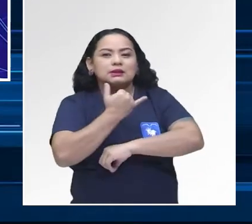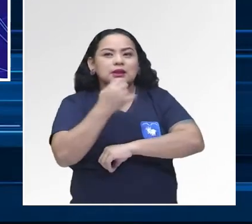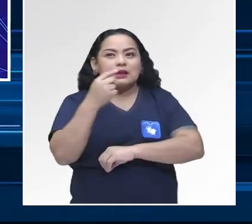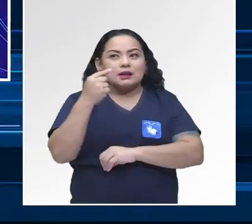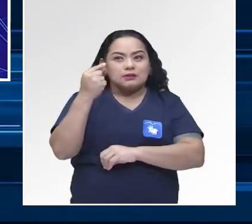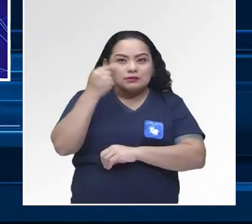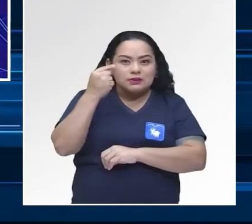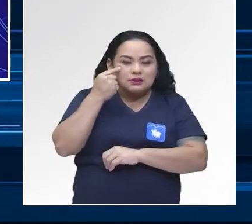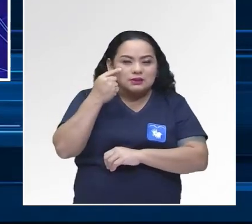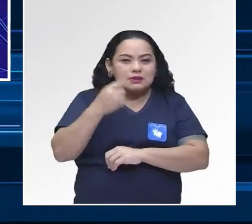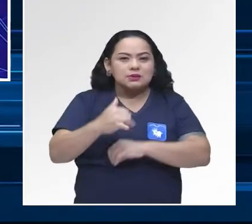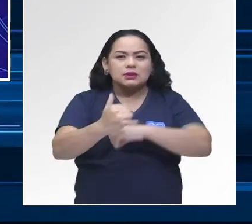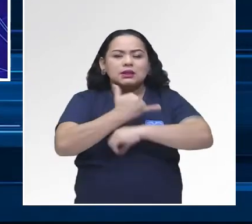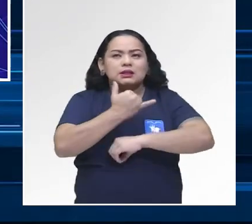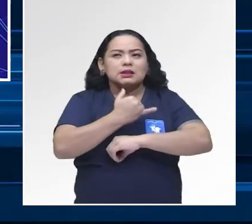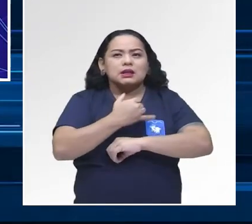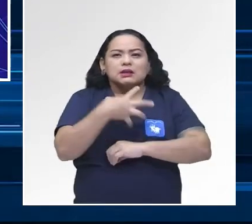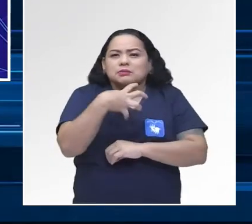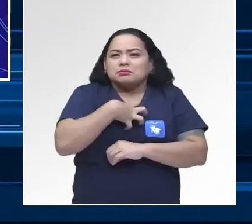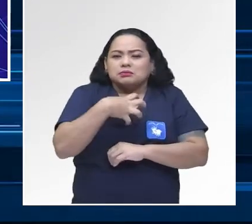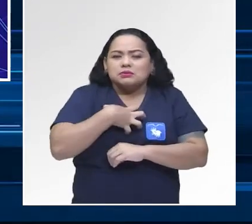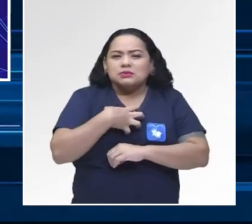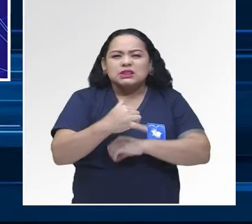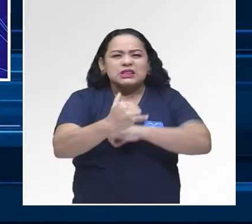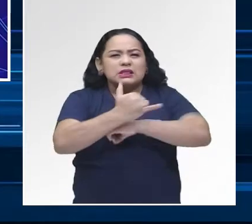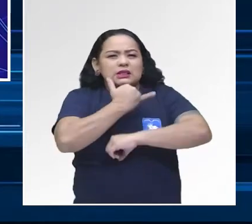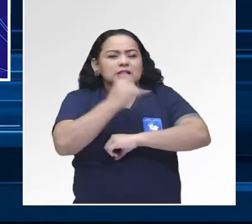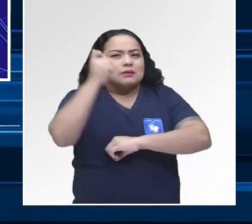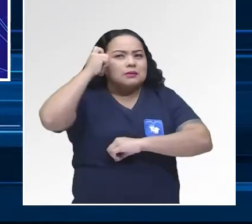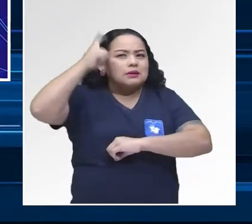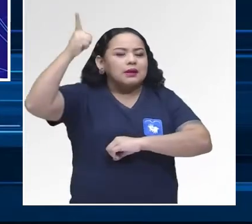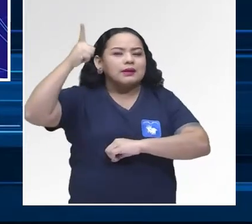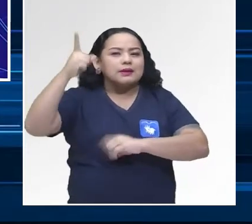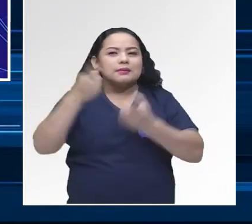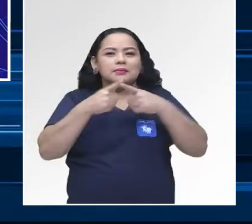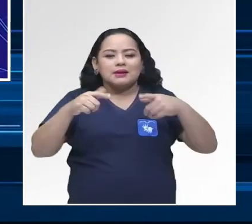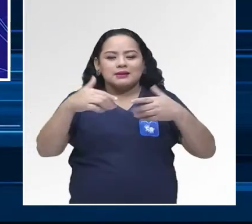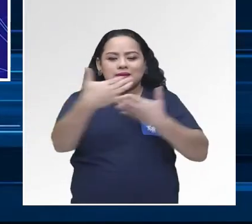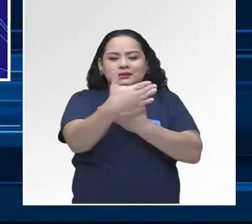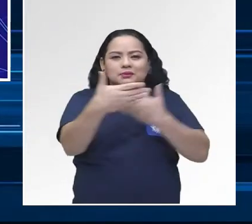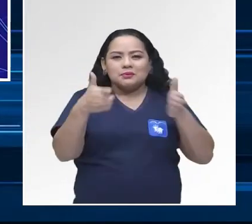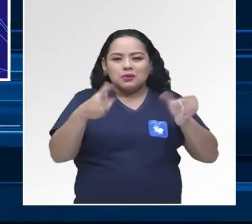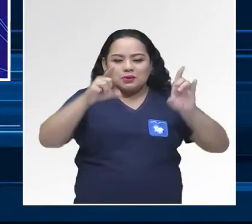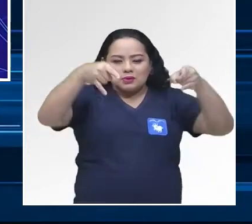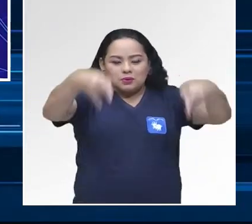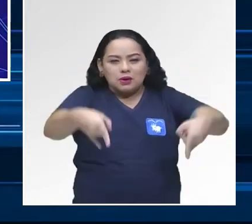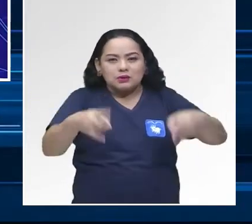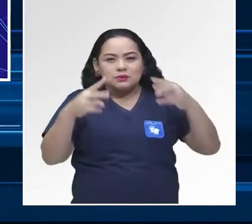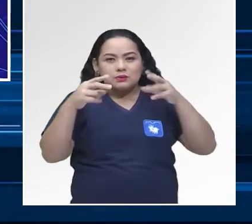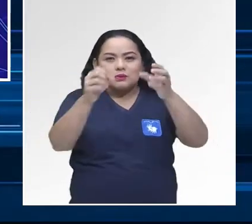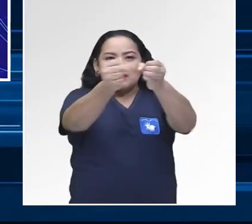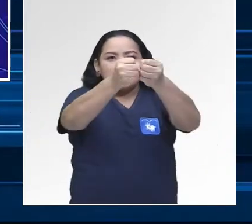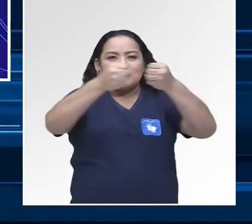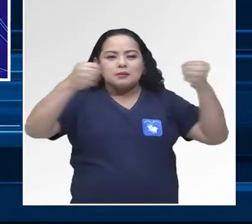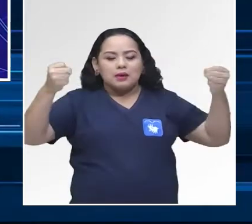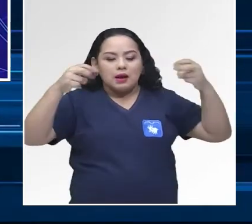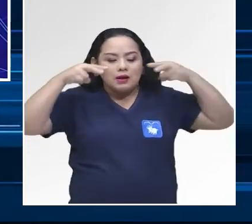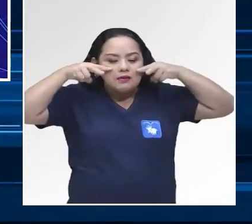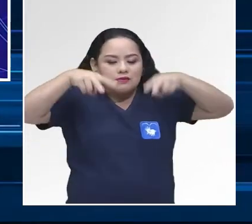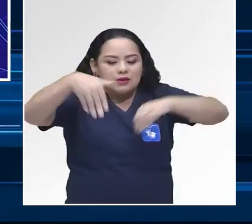visão, enganar a minha ideia. Você abre a janela do seu quarto de manhã e vê a rua